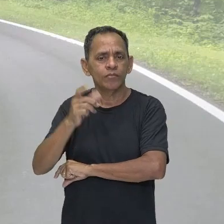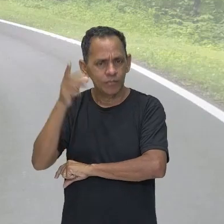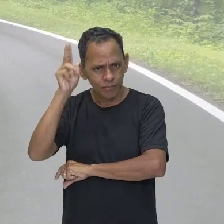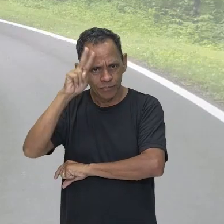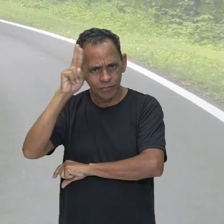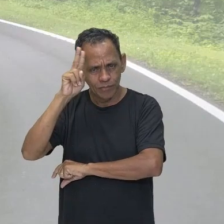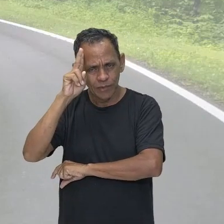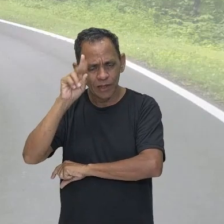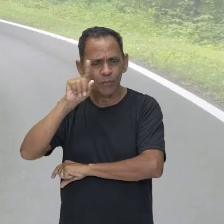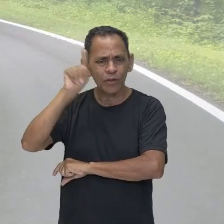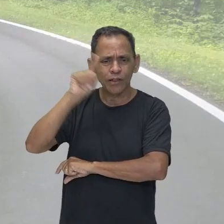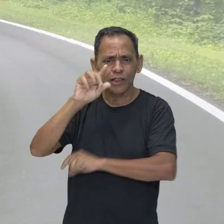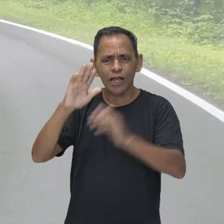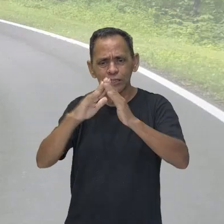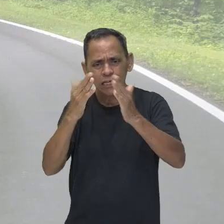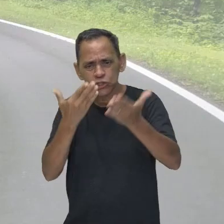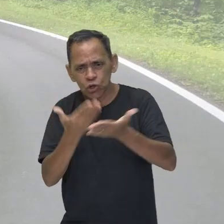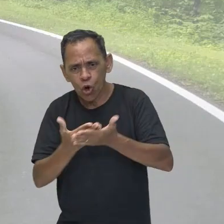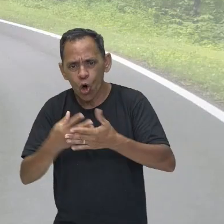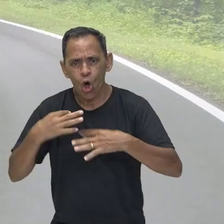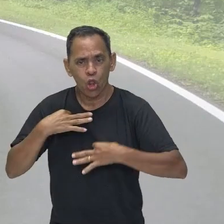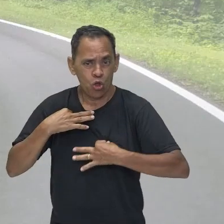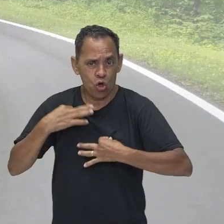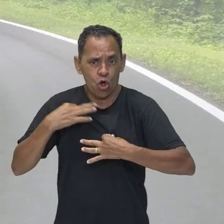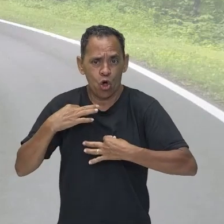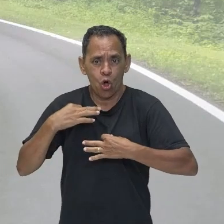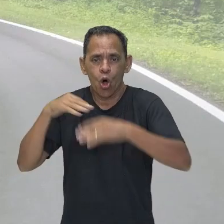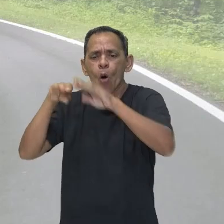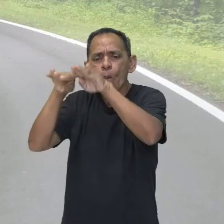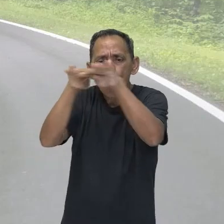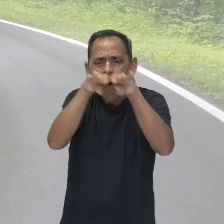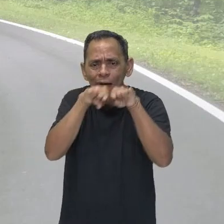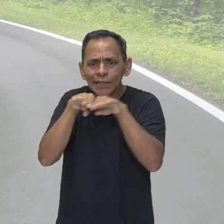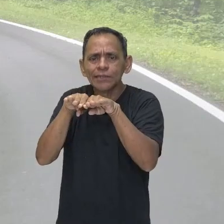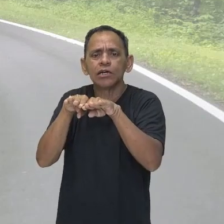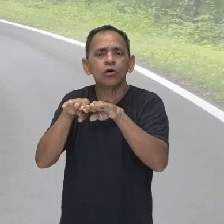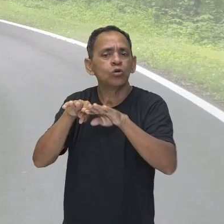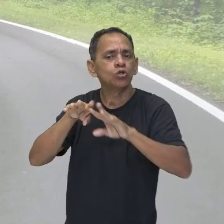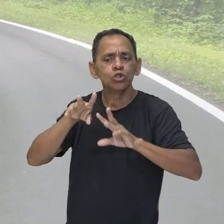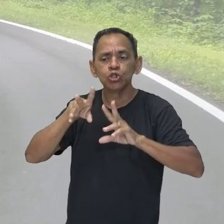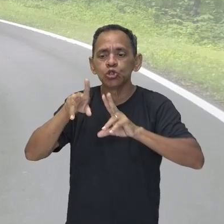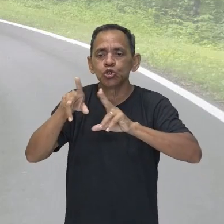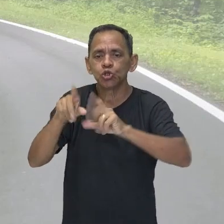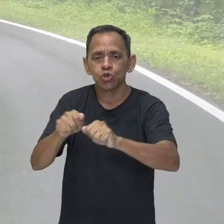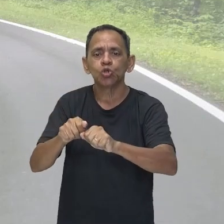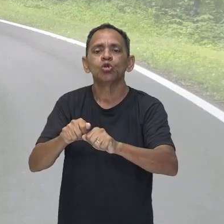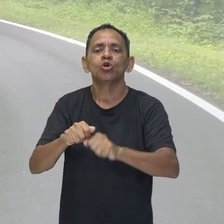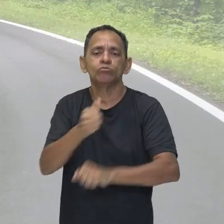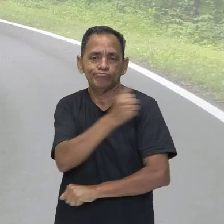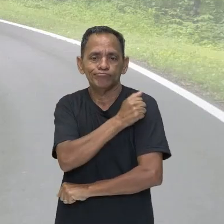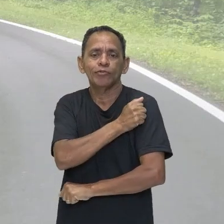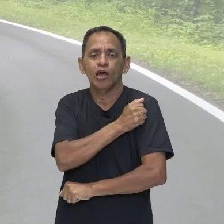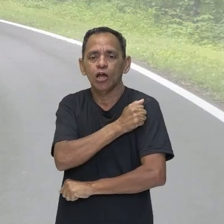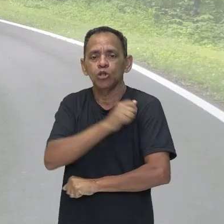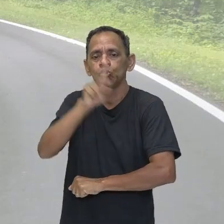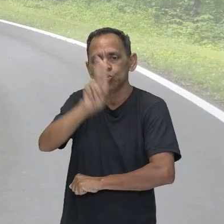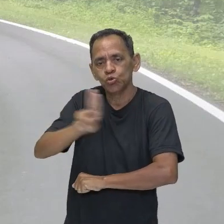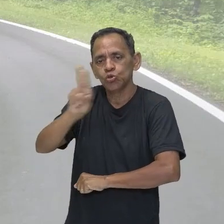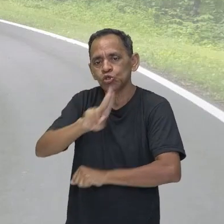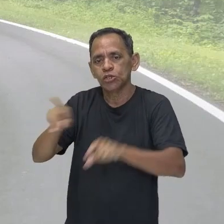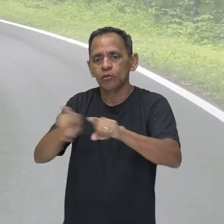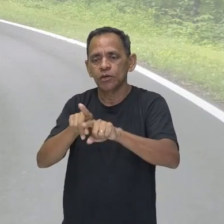uniforme que todo mundo utiliza. Então é exatamente isso. Quando tu escutar a palavra uniforme, tu associa